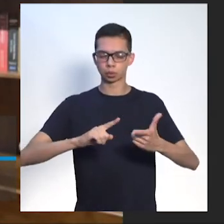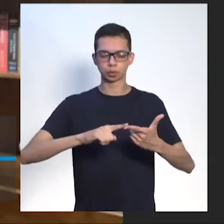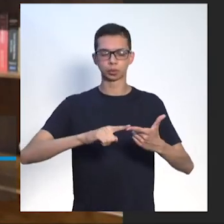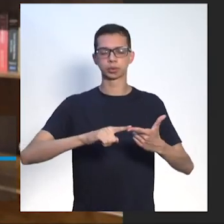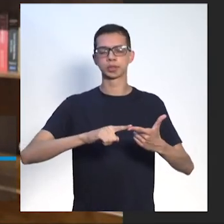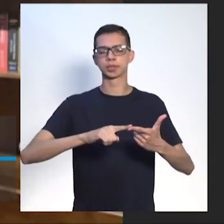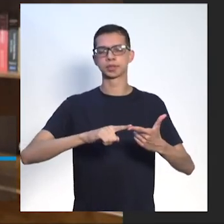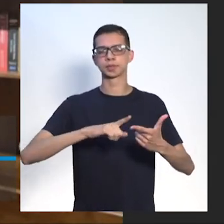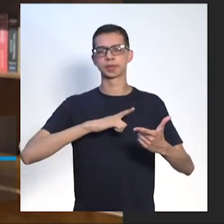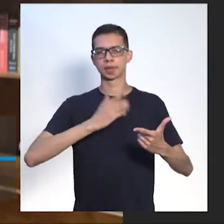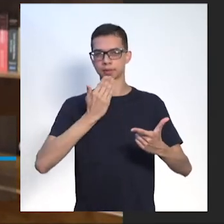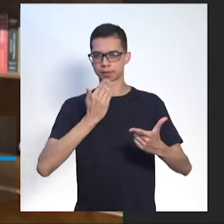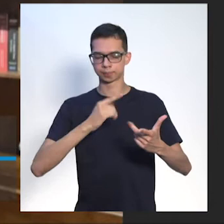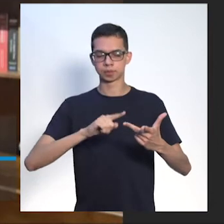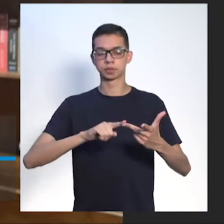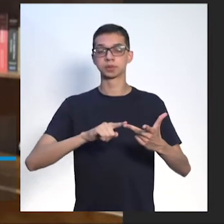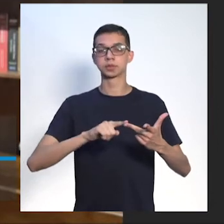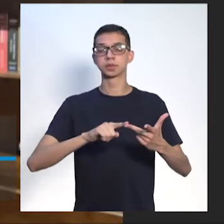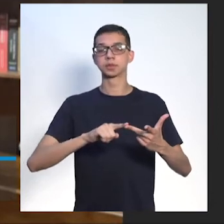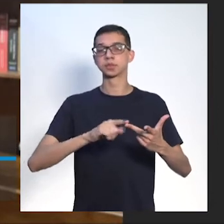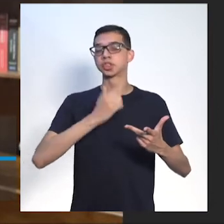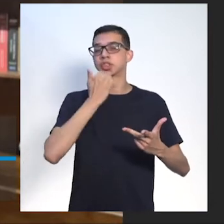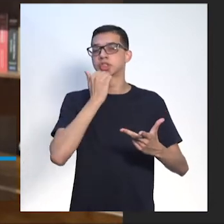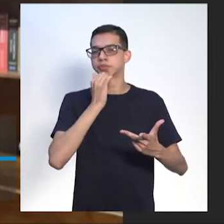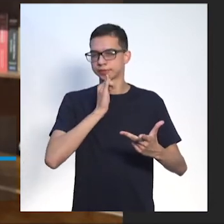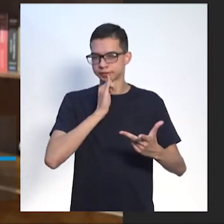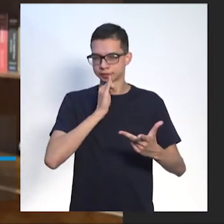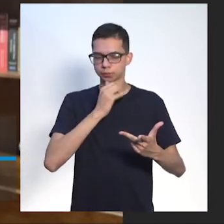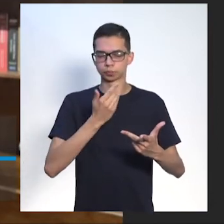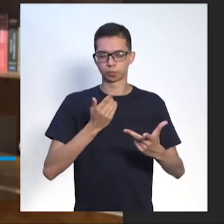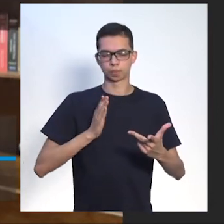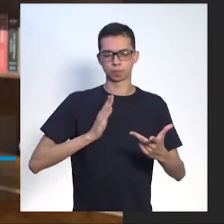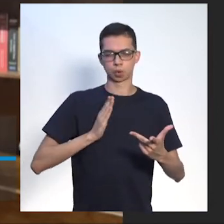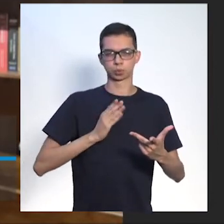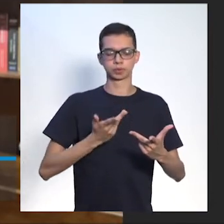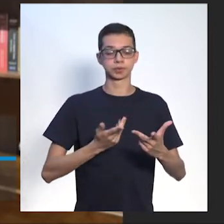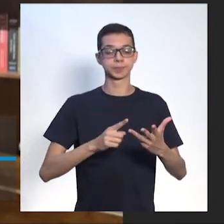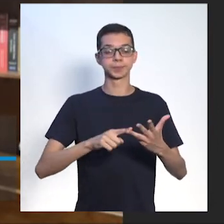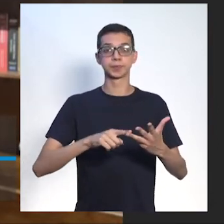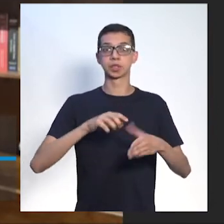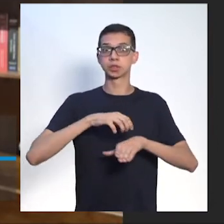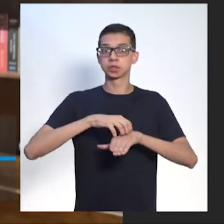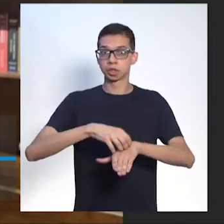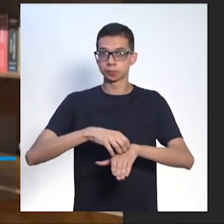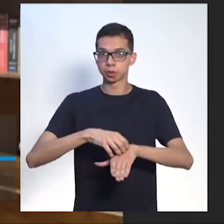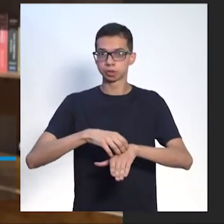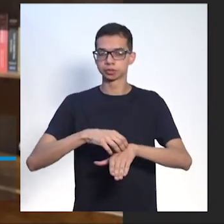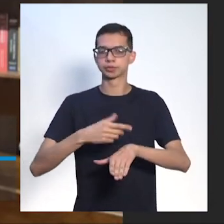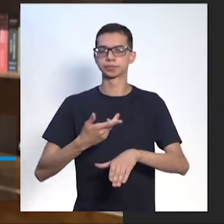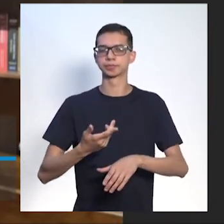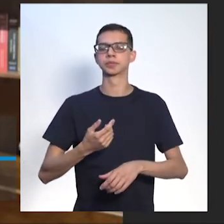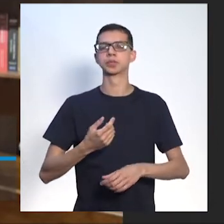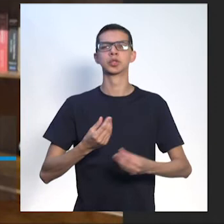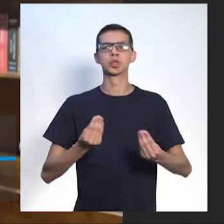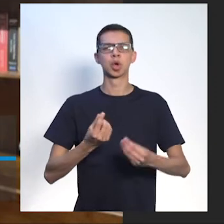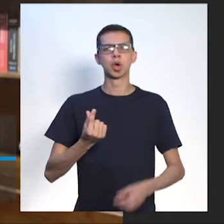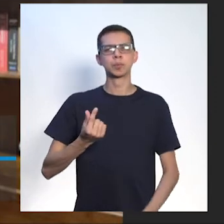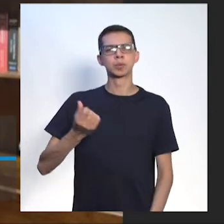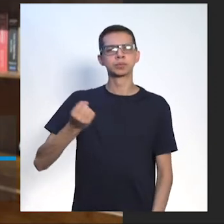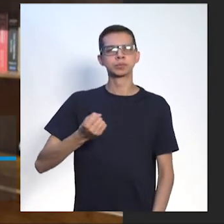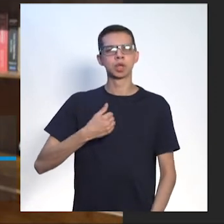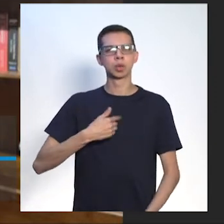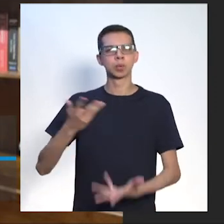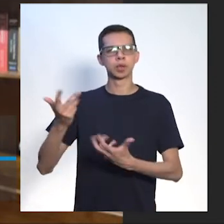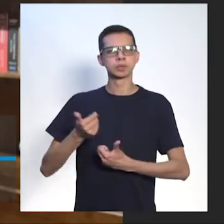bolsa científica, tem auxílio transporte. Para disputar esses auxílios, que documentos eu preciso?